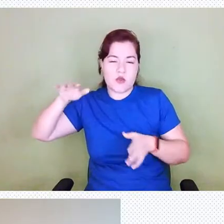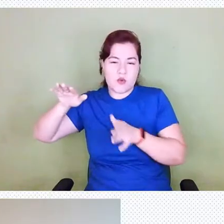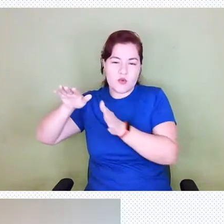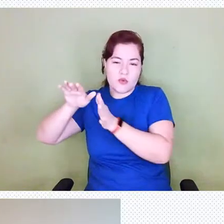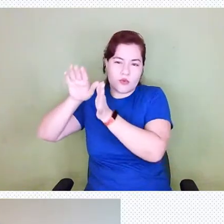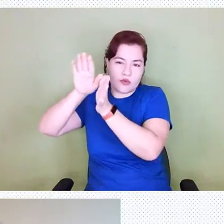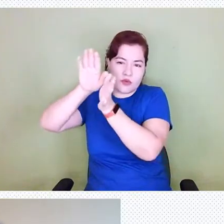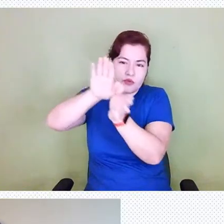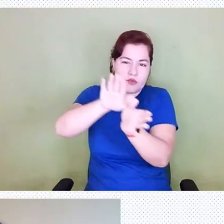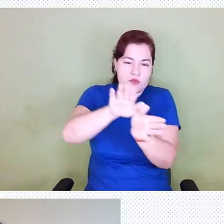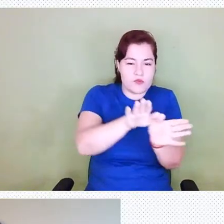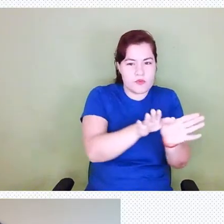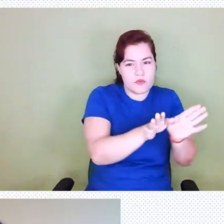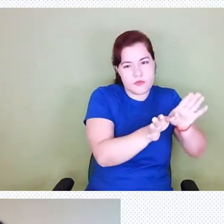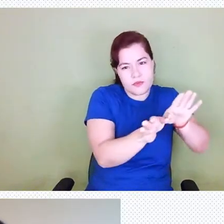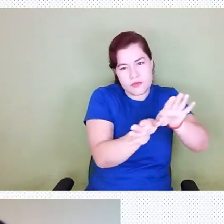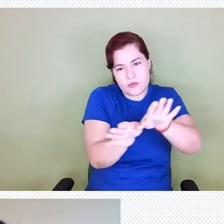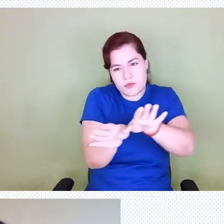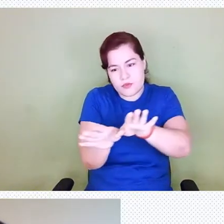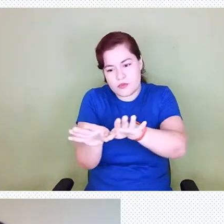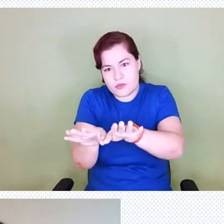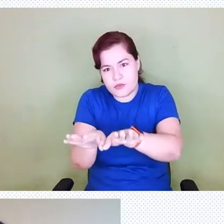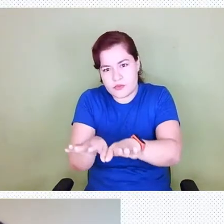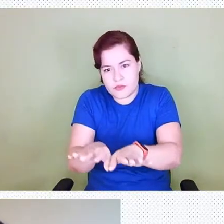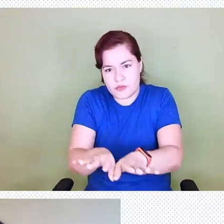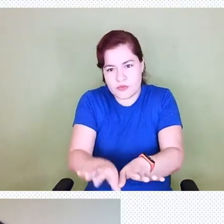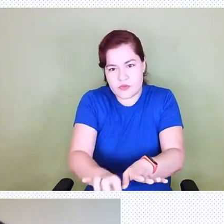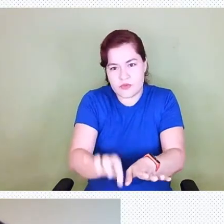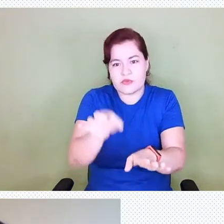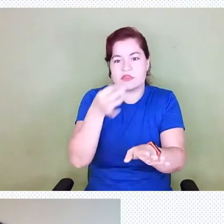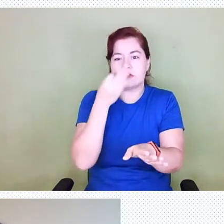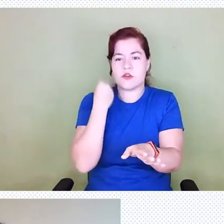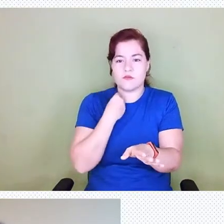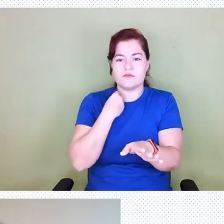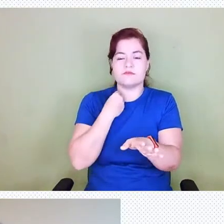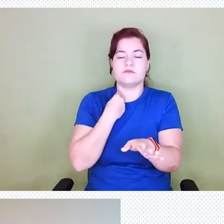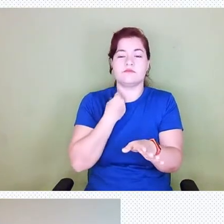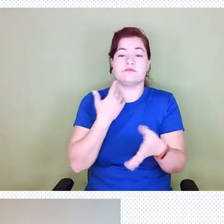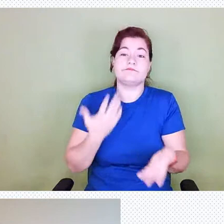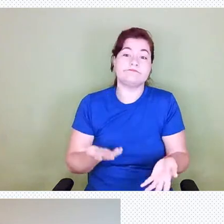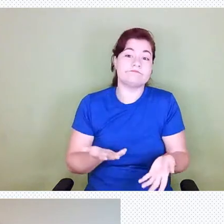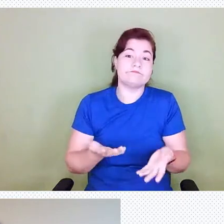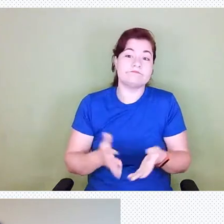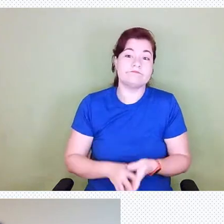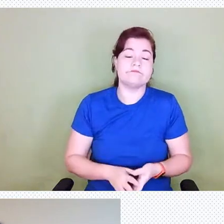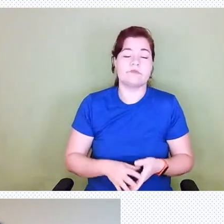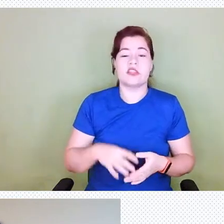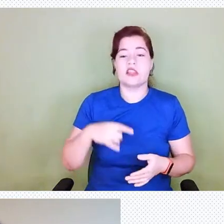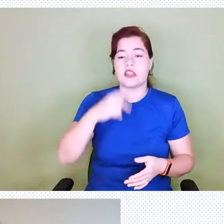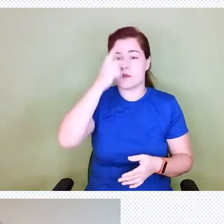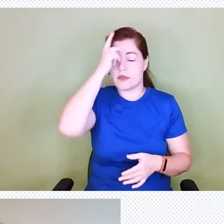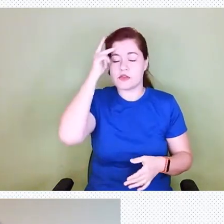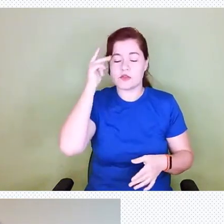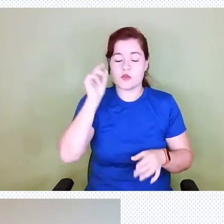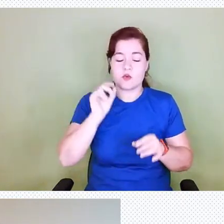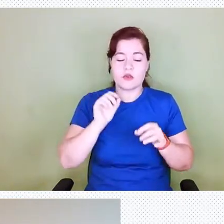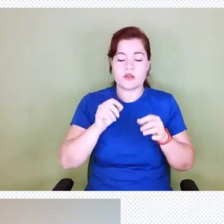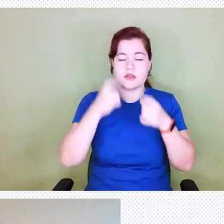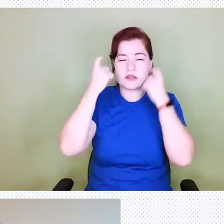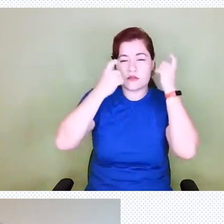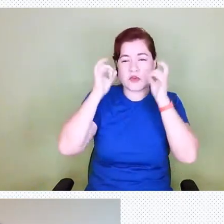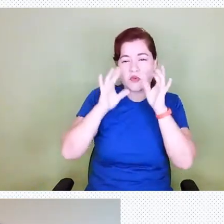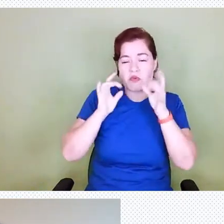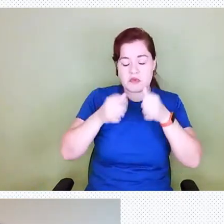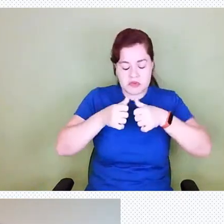desaparecem. E somente se preocupam essas pessoas em preservar aquilo que lhes atende